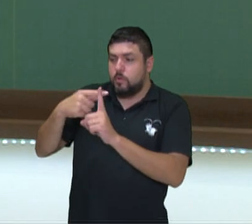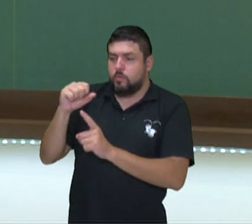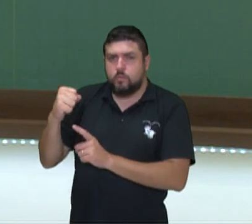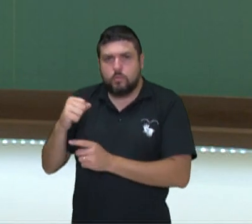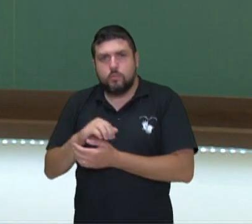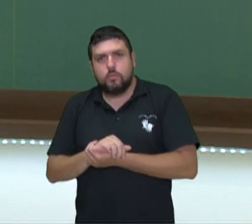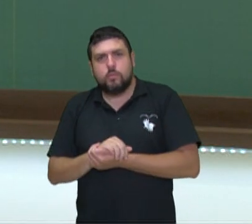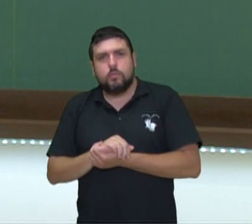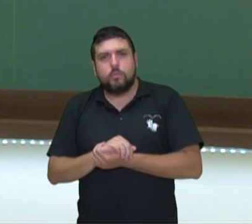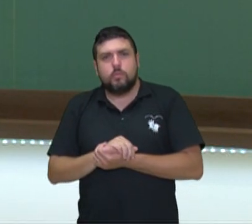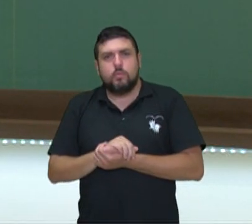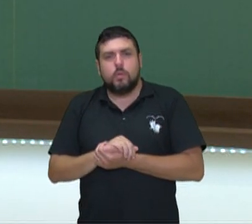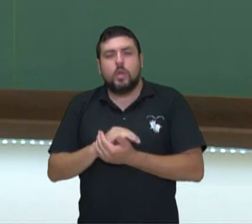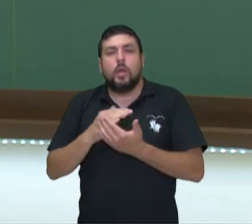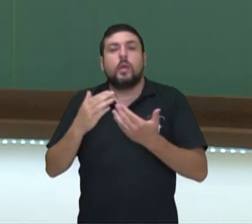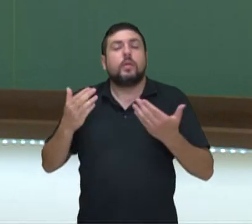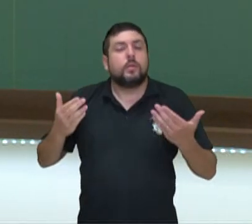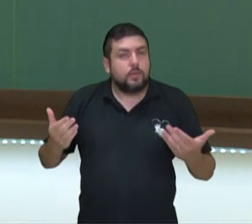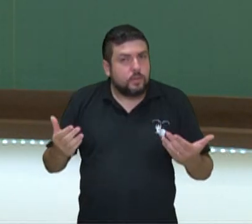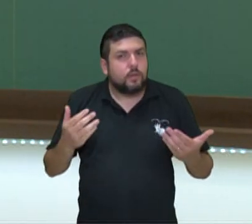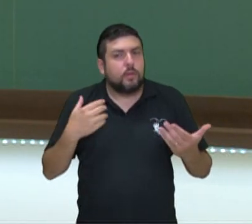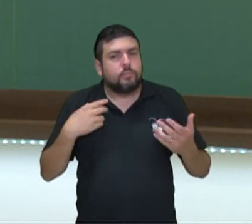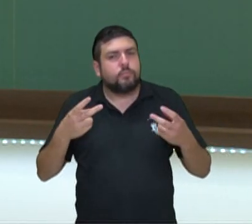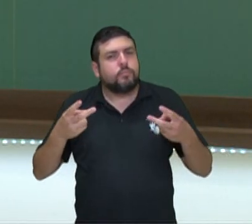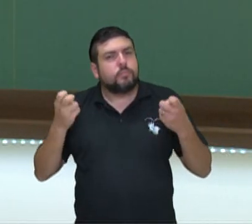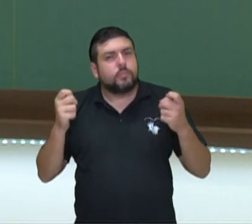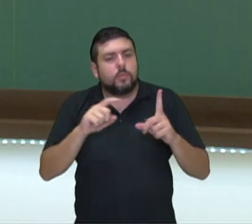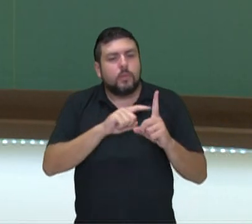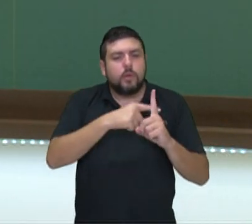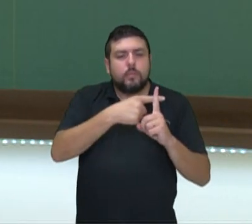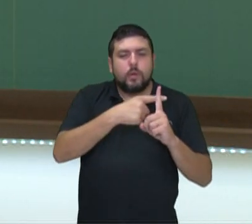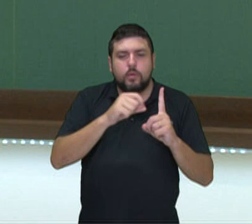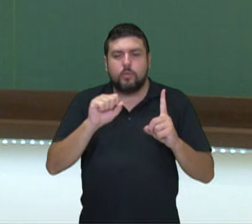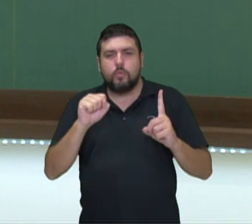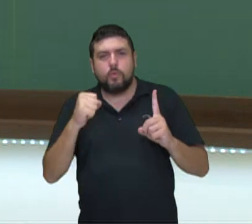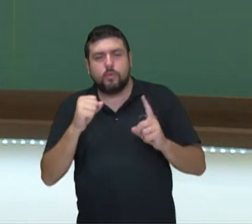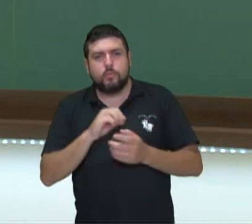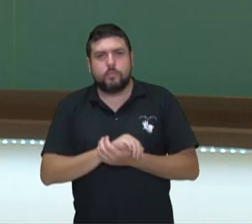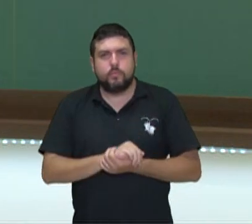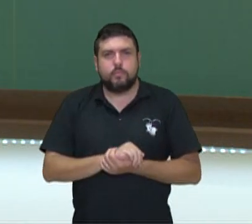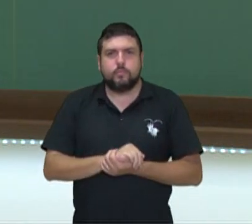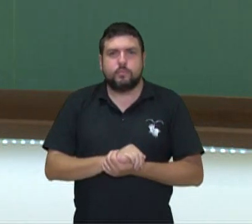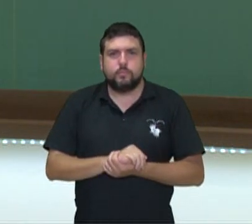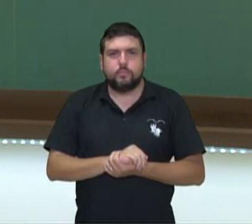já tenho um valor fixo aí que eu tenho que considerar, tá? O mais 8.